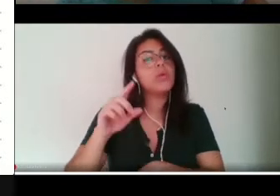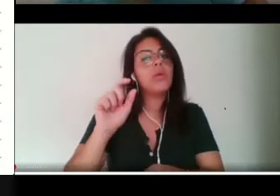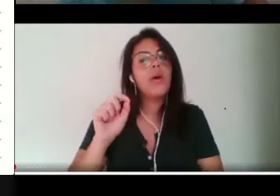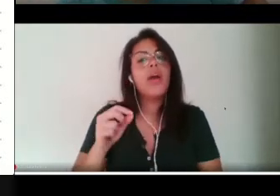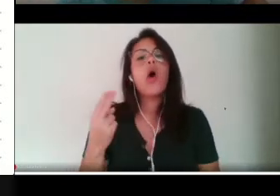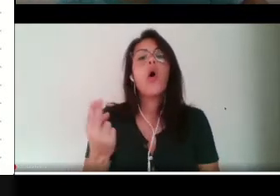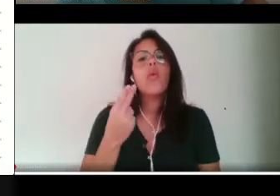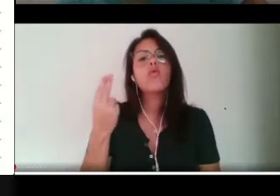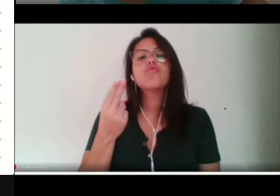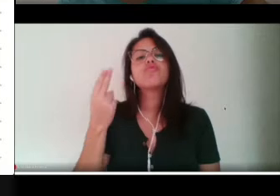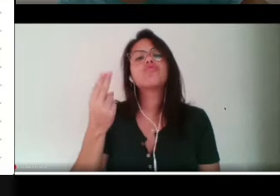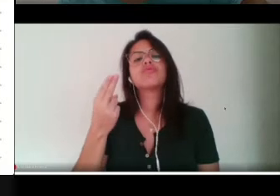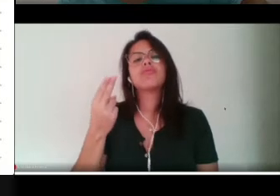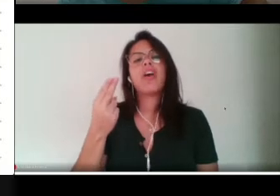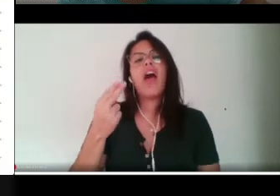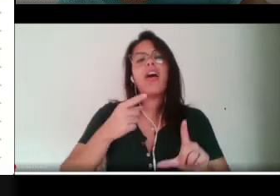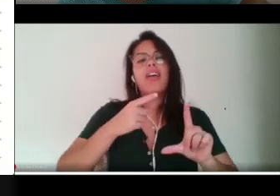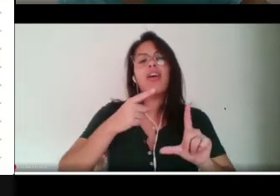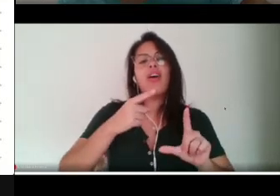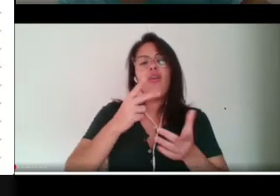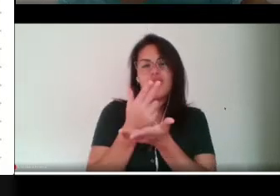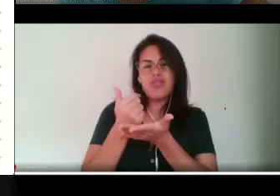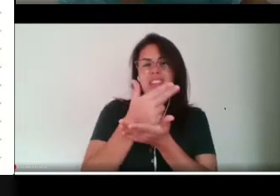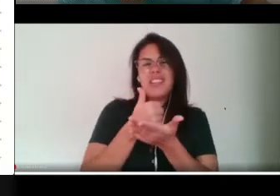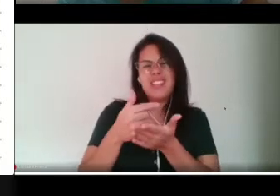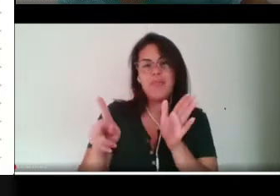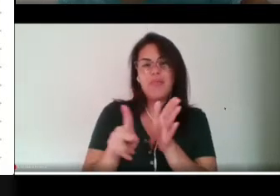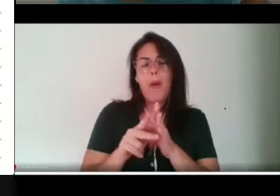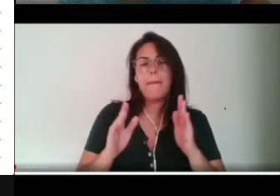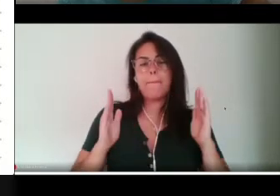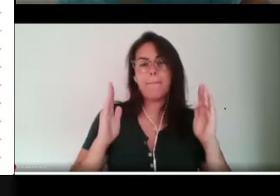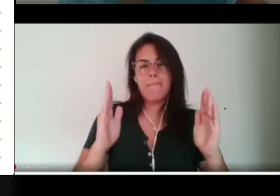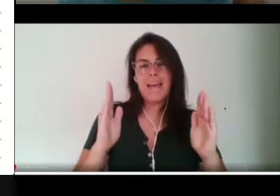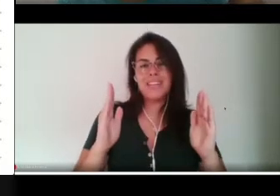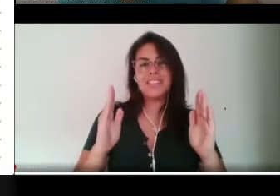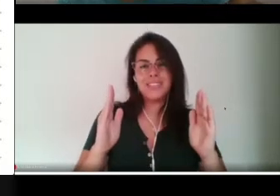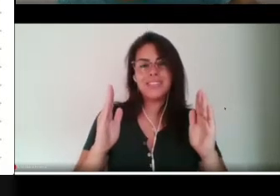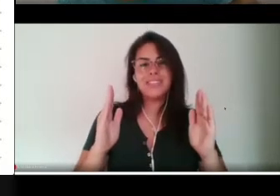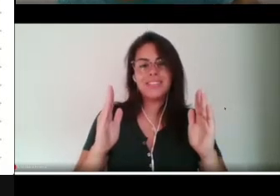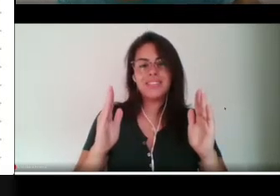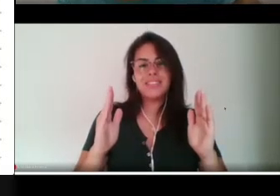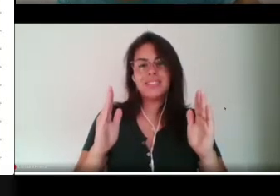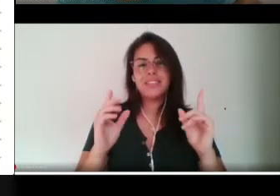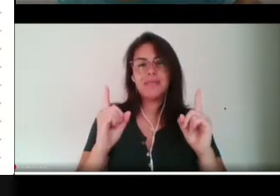tipo determinante de matriz, né? Então, opa!